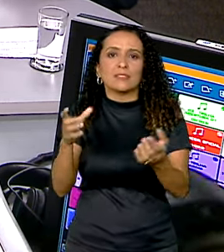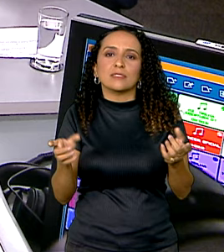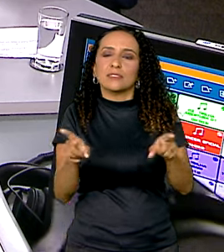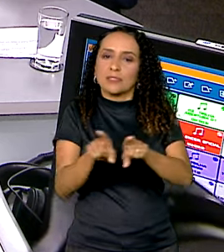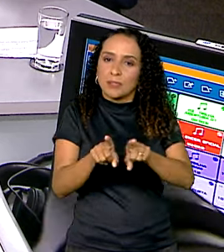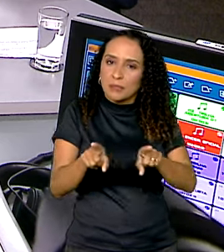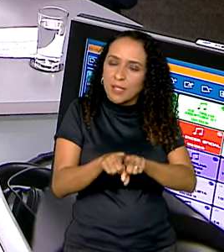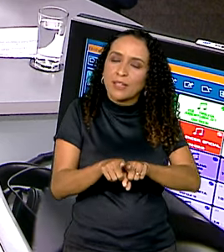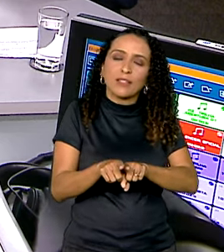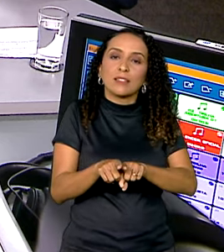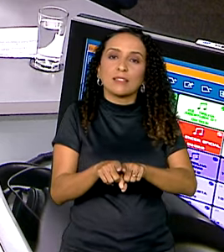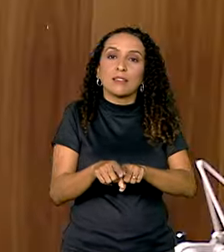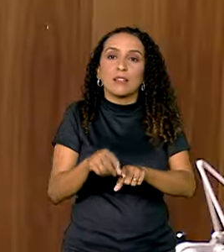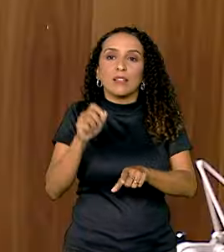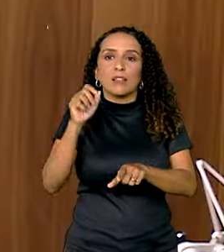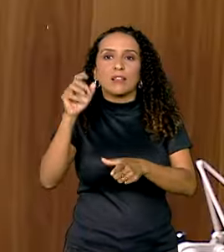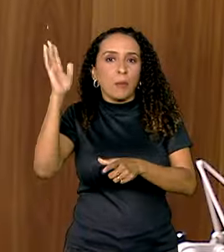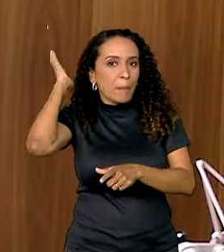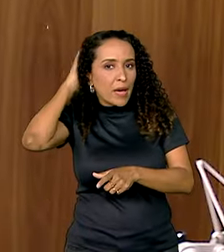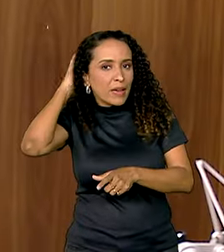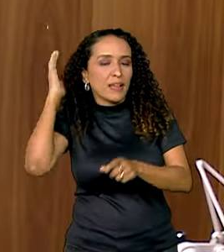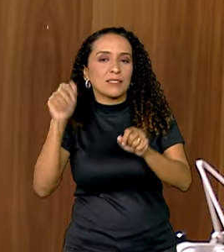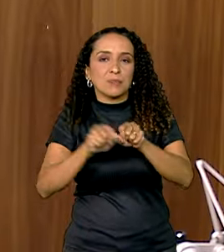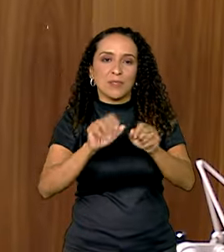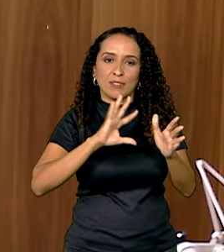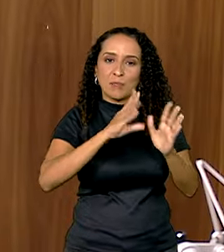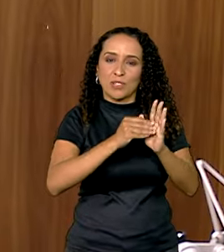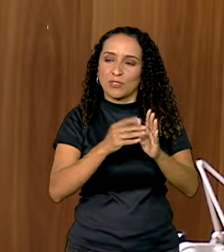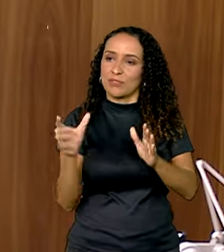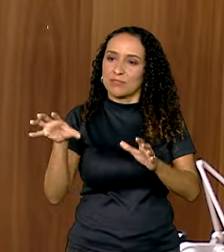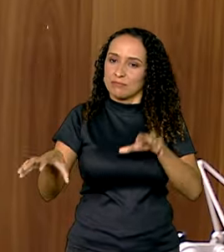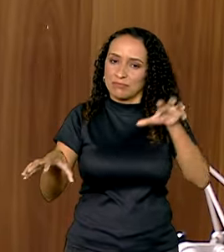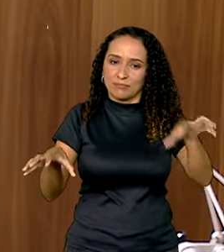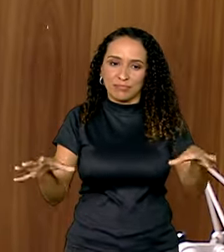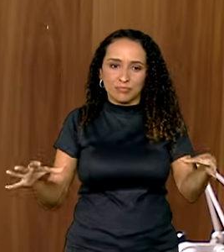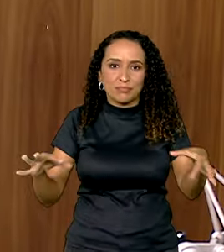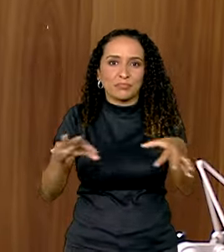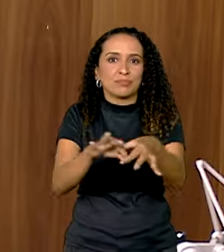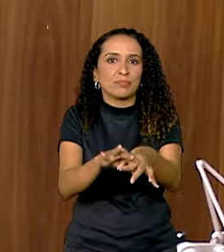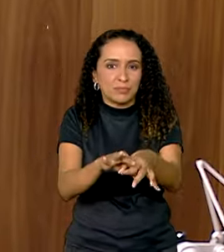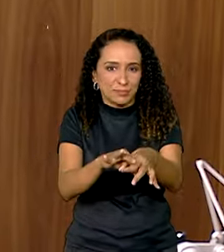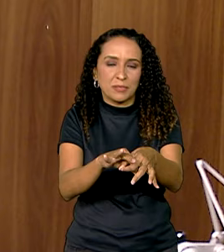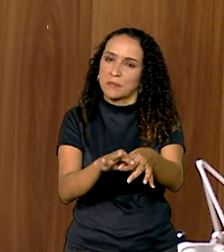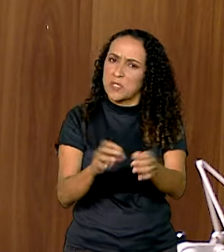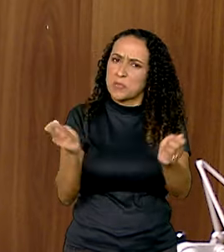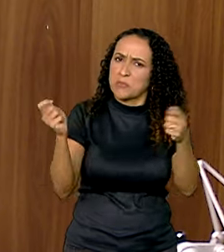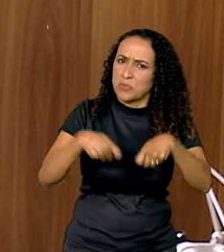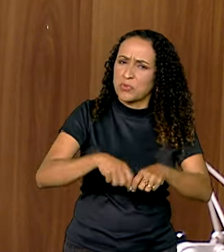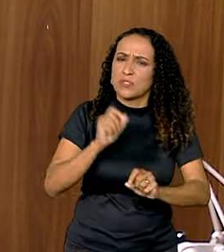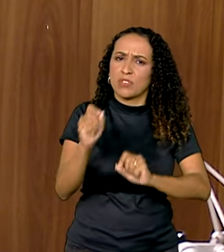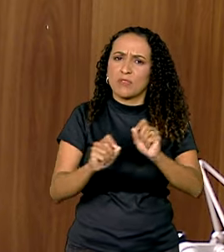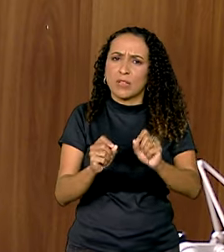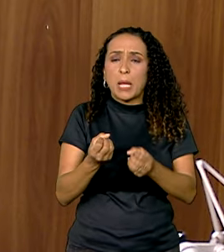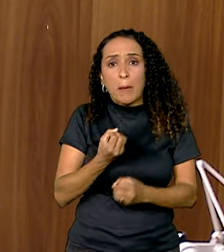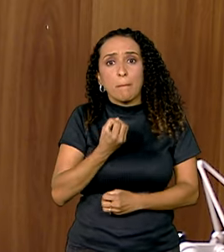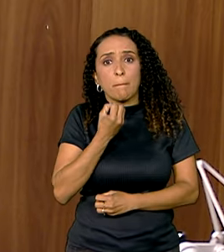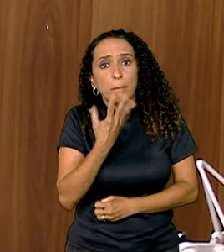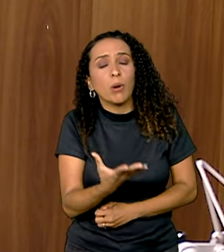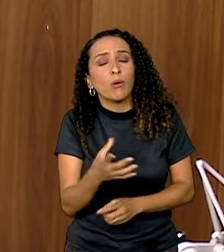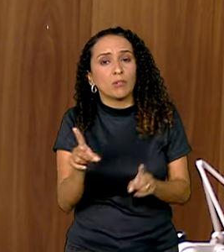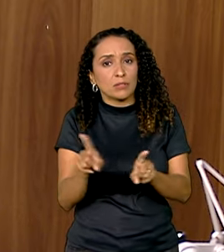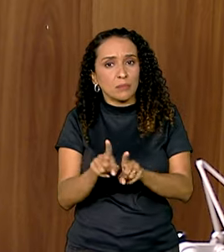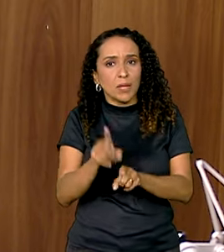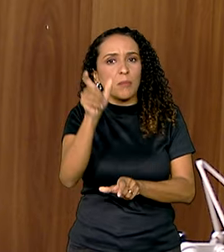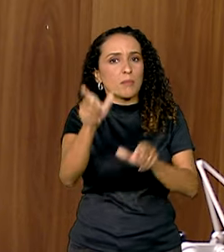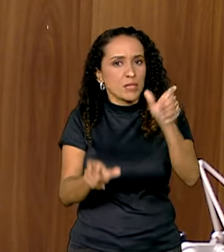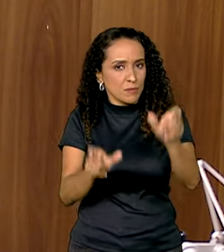saúde do Pará e do Amazonas, né, mostrando que é possível, que é benéfico